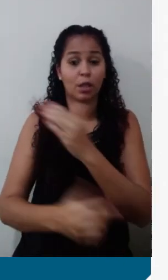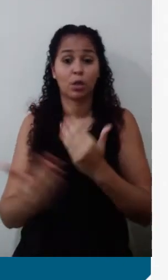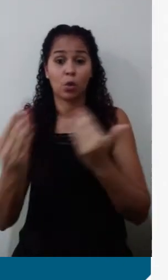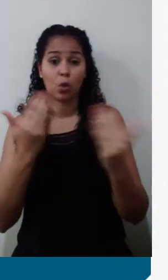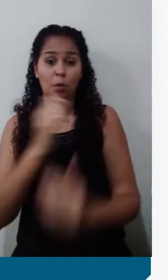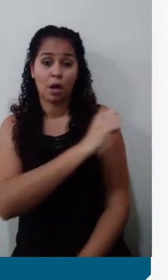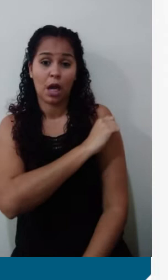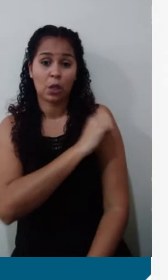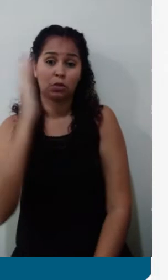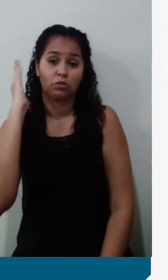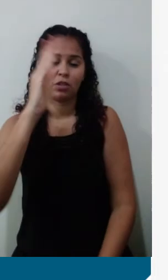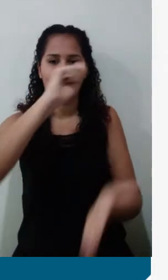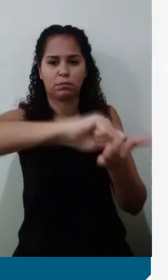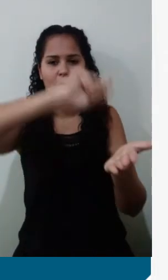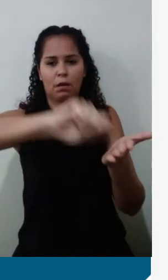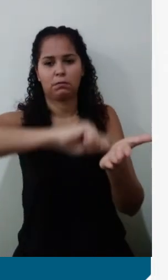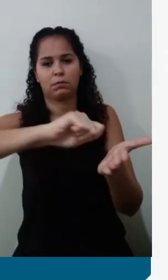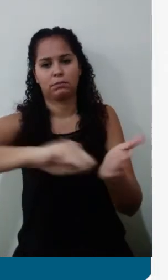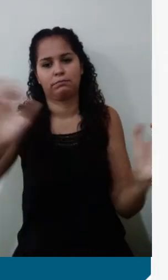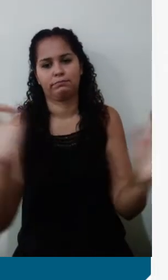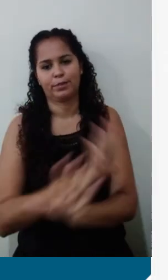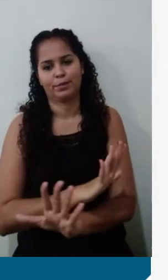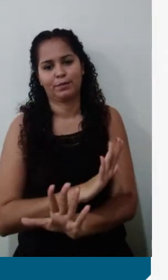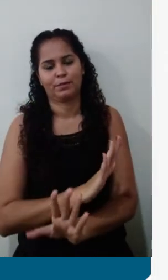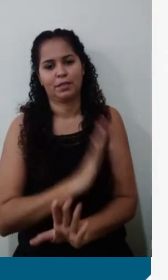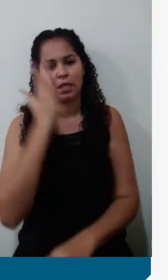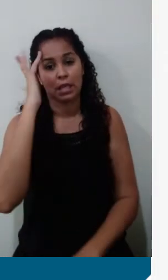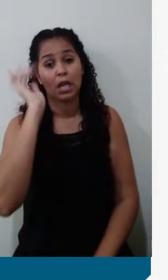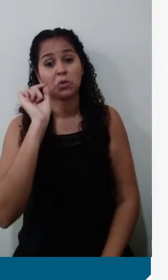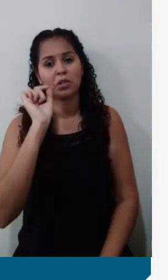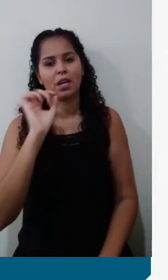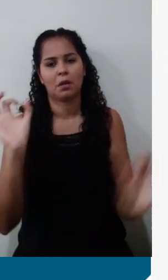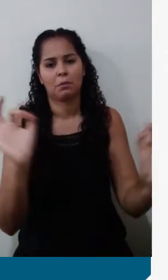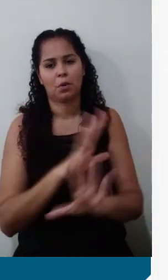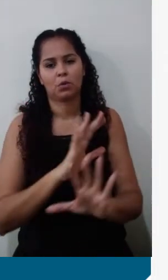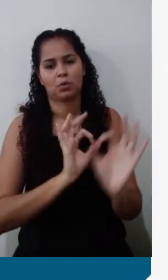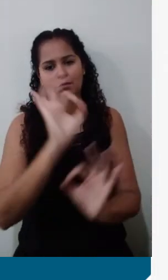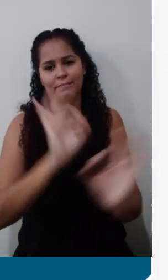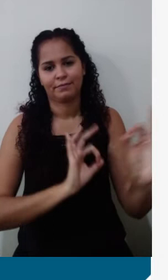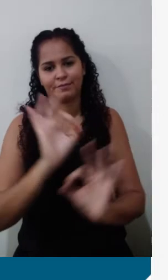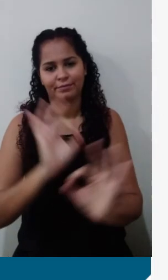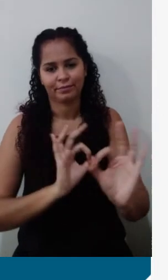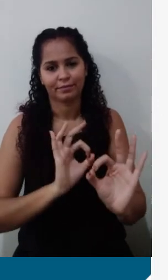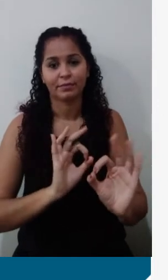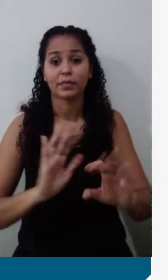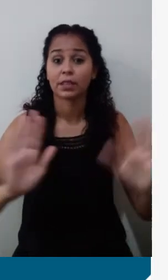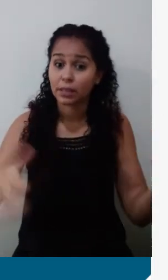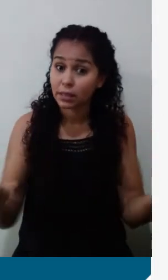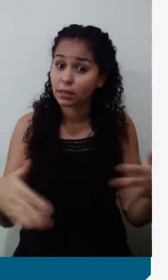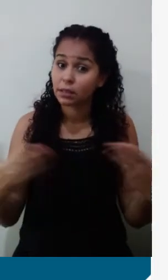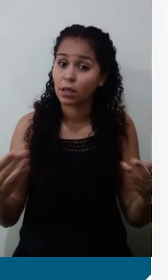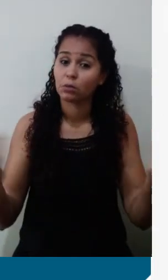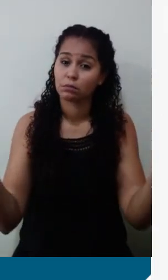complexo do que um aluno que faz a redação direto na folha e acredita que aquilo ali vai ficar organizado. Okay? A competência 3, ela observa